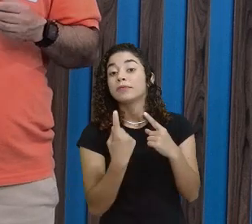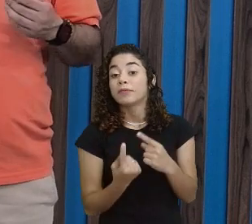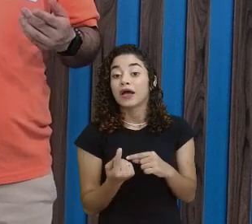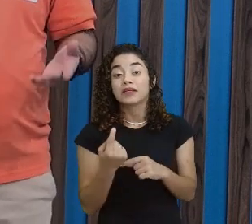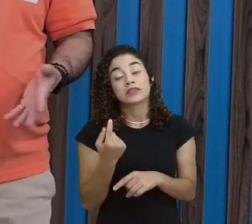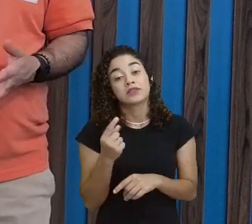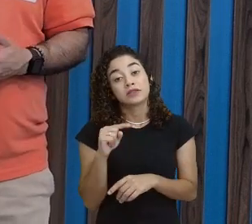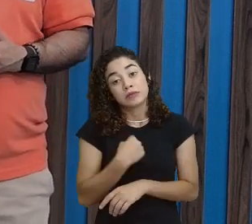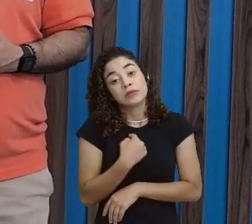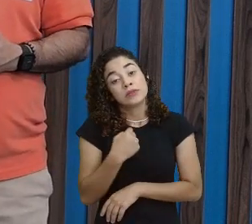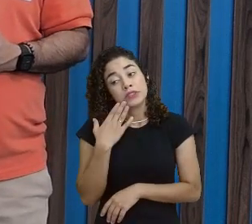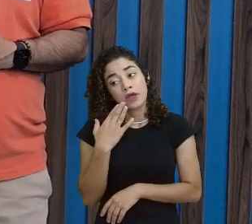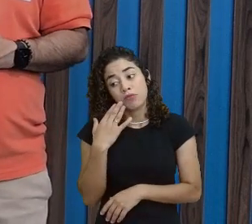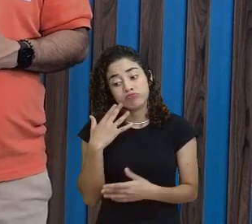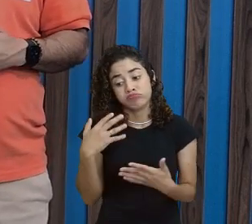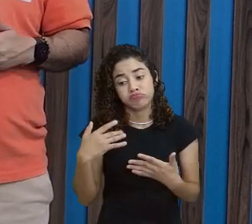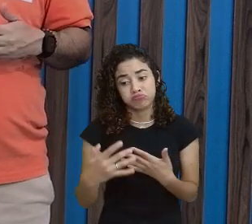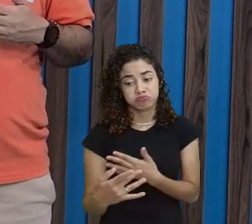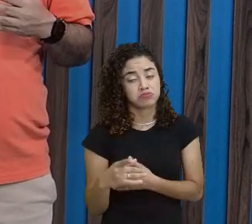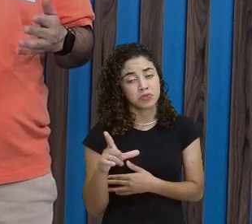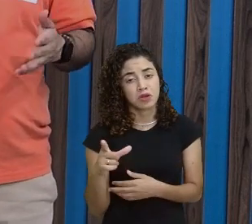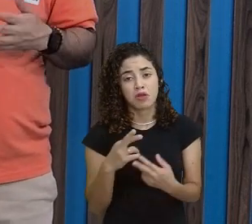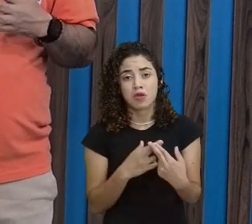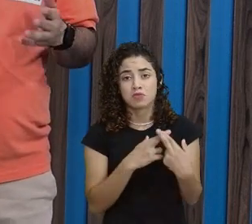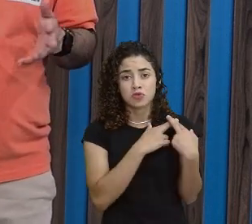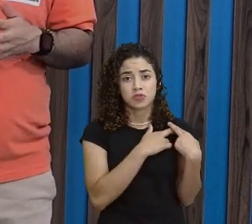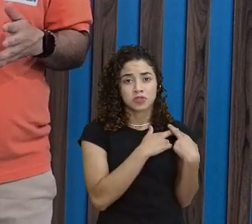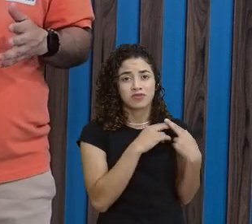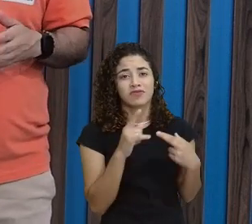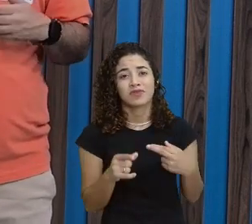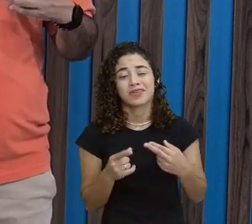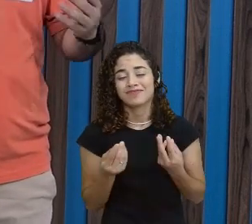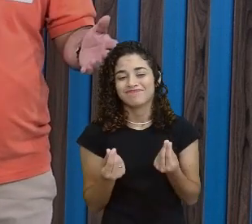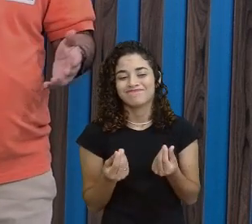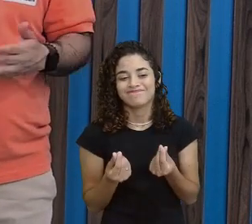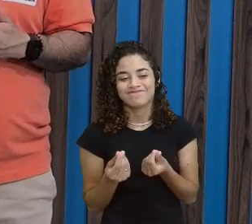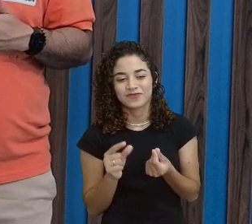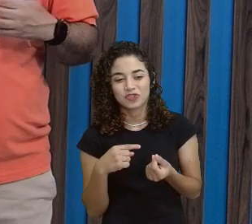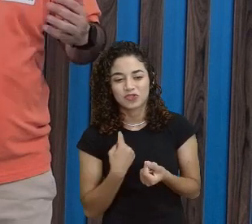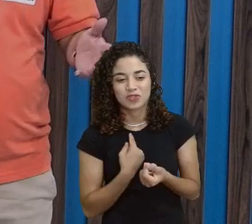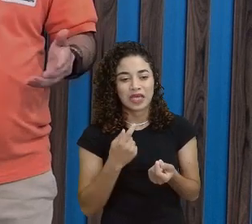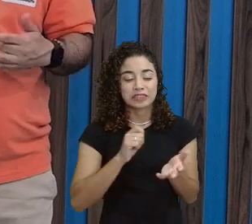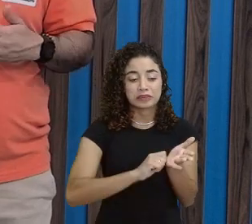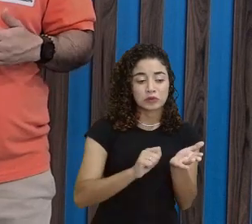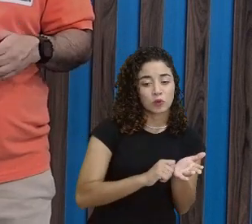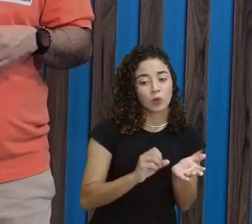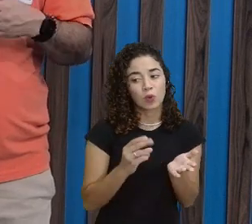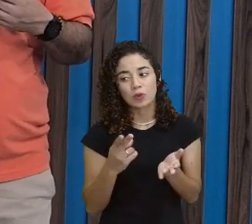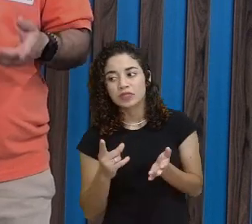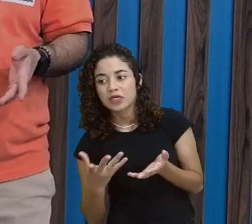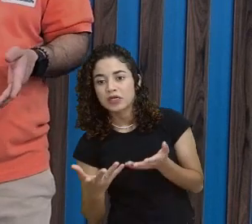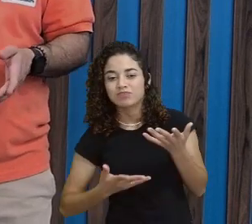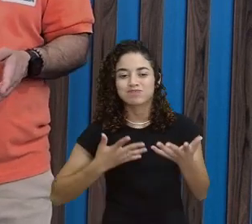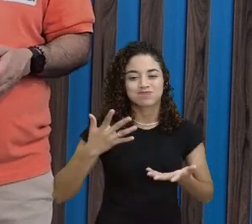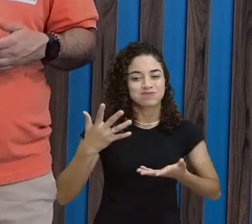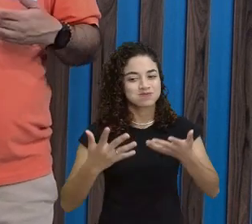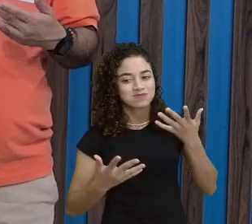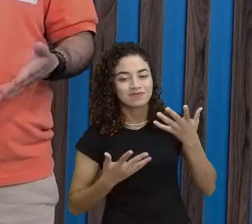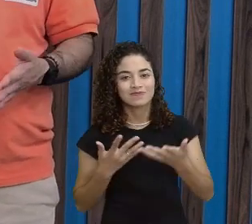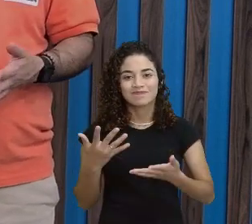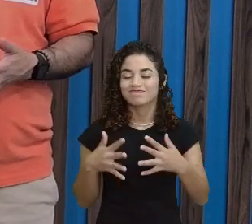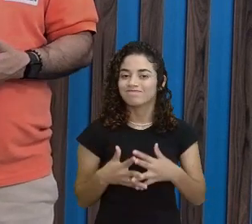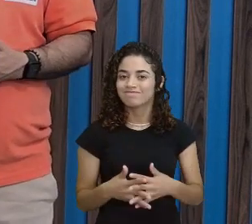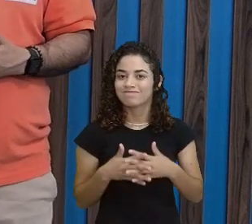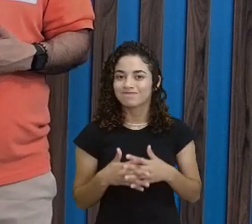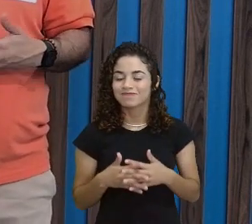dos signatários, né, que é um negócio meio misterioso, né, assinou, não assinou, mas a história é